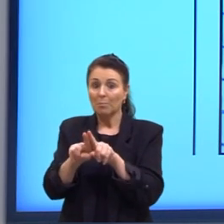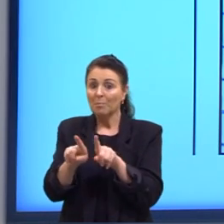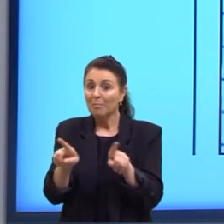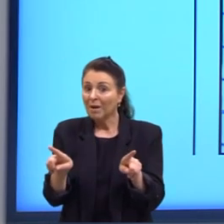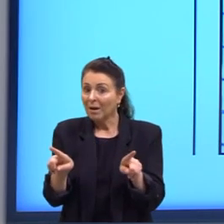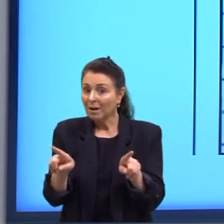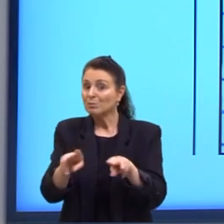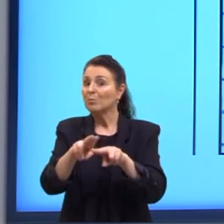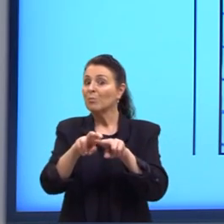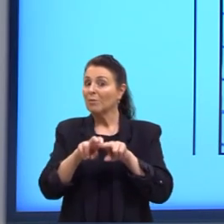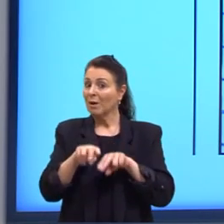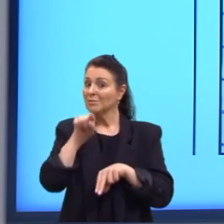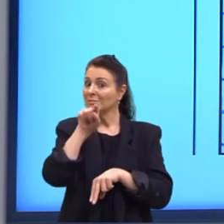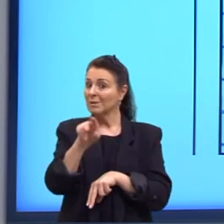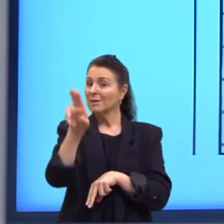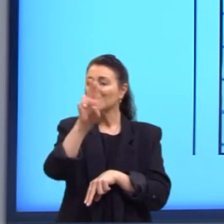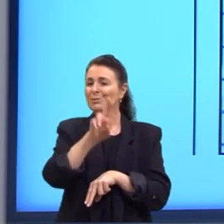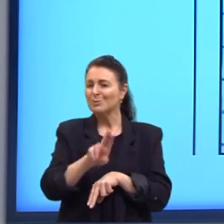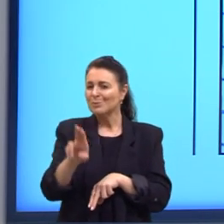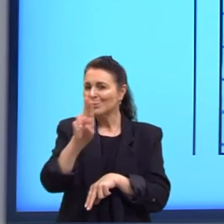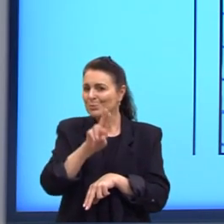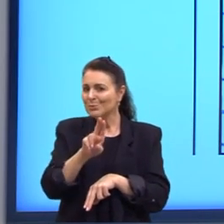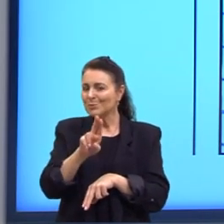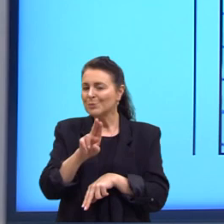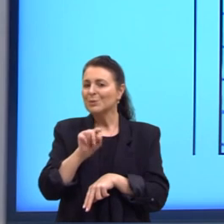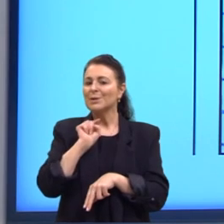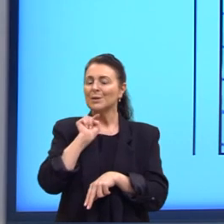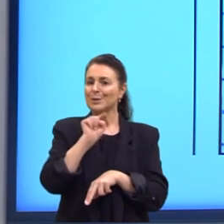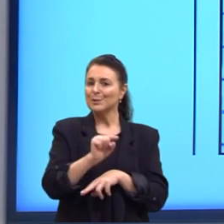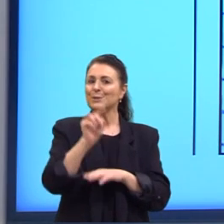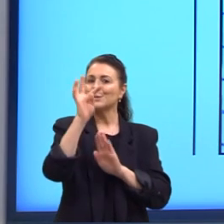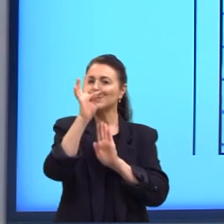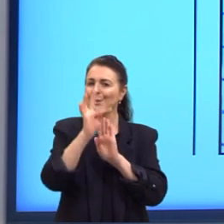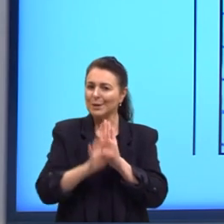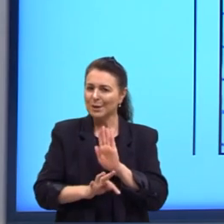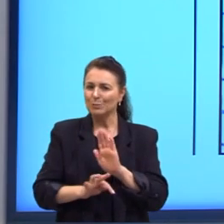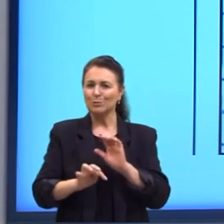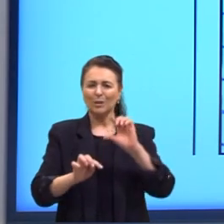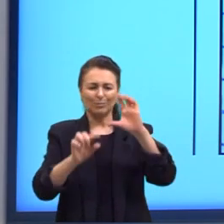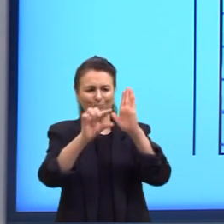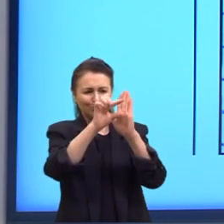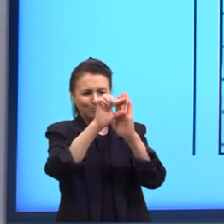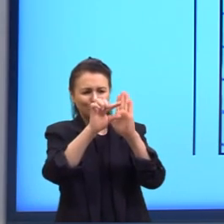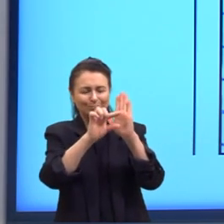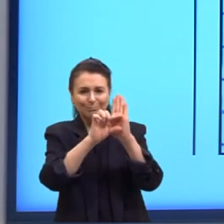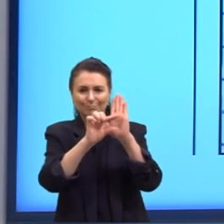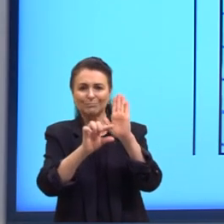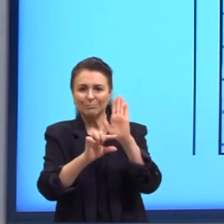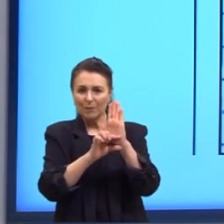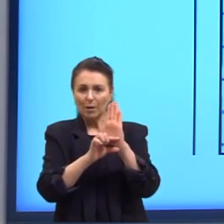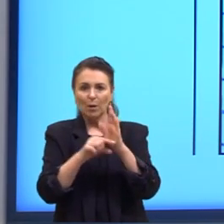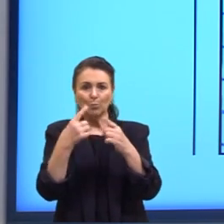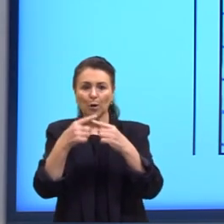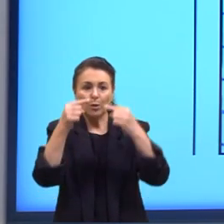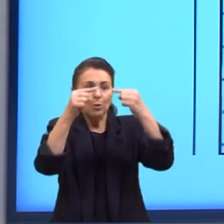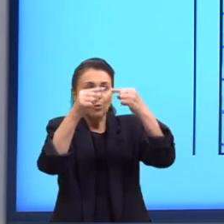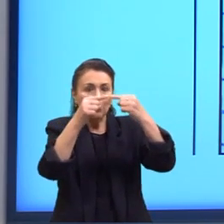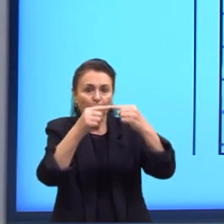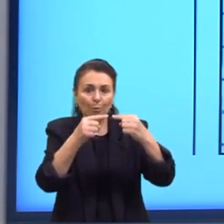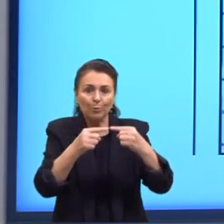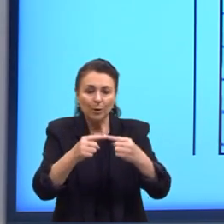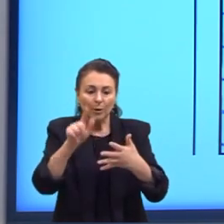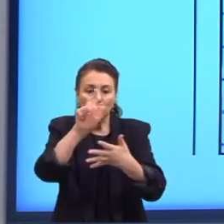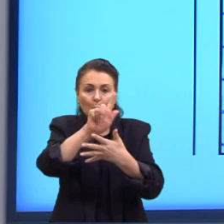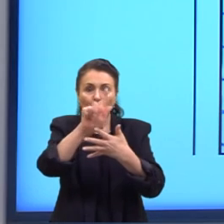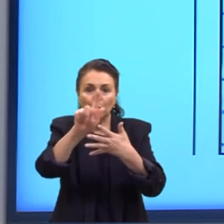começou a se considerar esses textos na esses trechos aí que eram incoerentes com relação